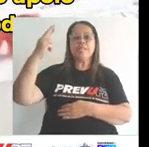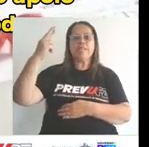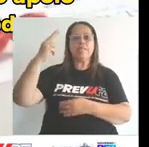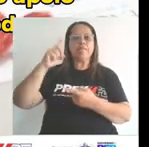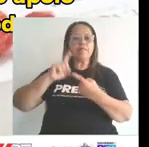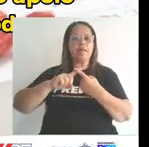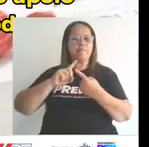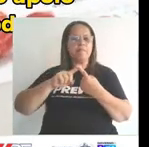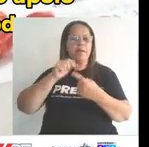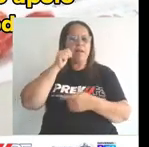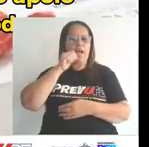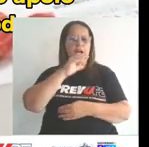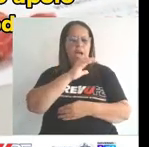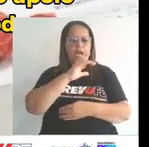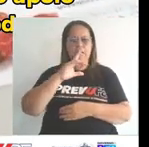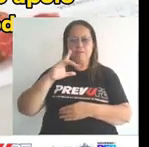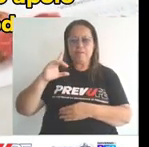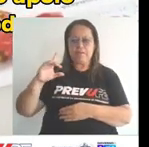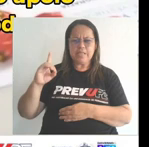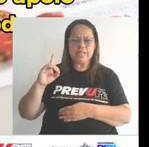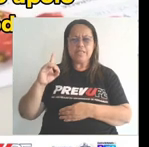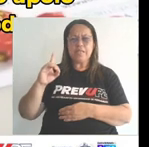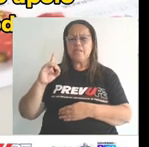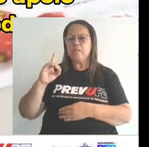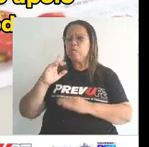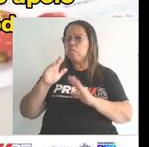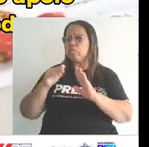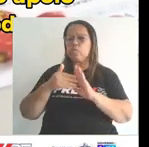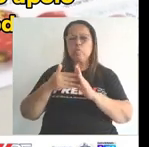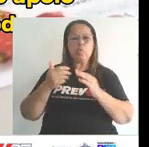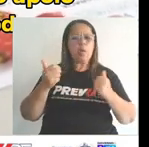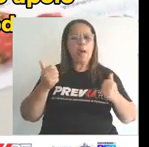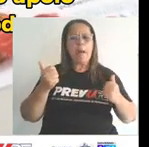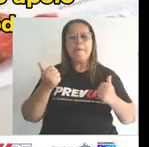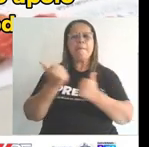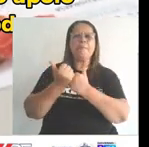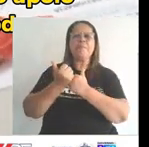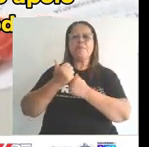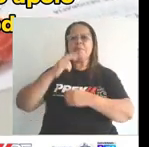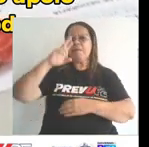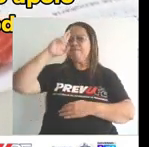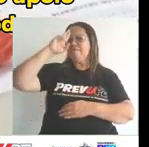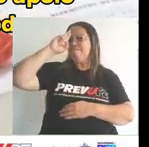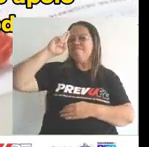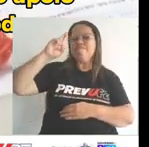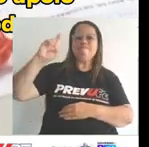minha coordenadora Pedrina, com todo o apoio, toda a diretoria,